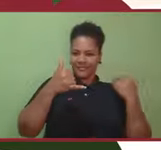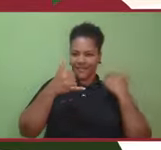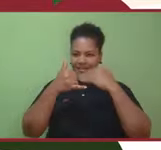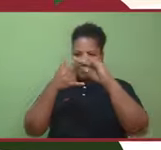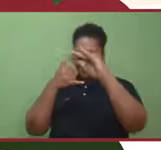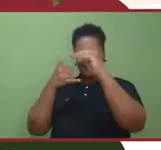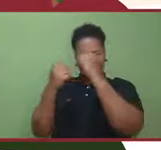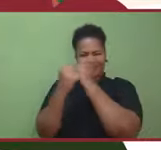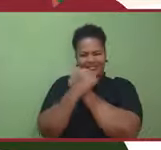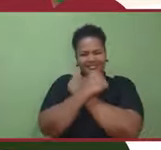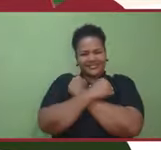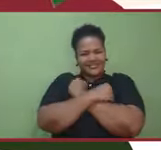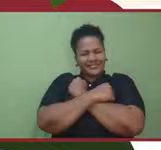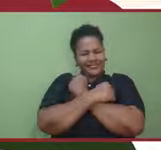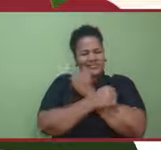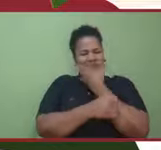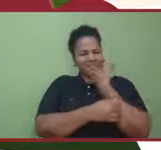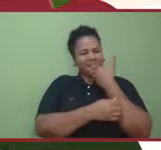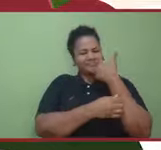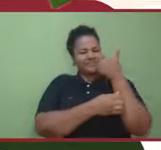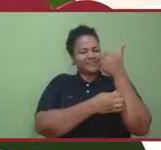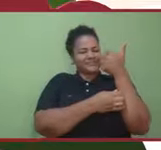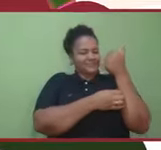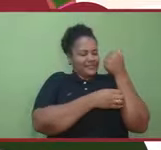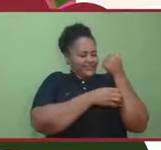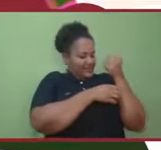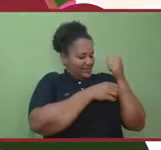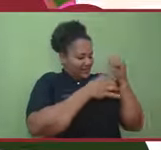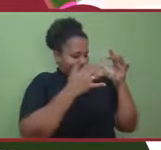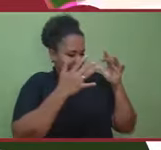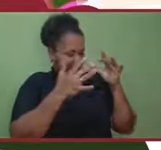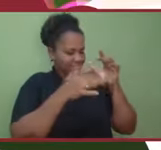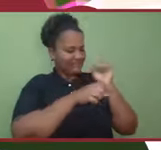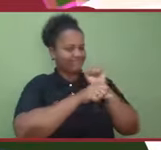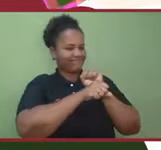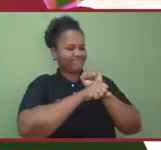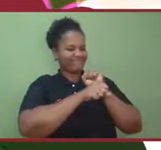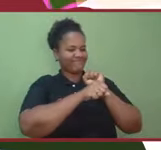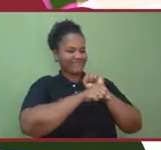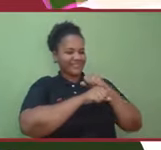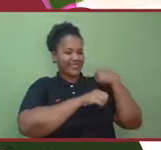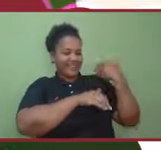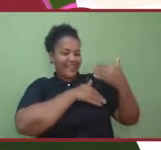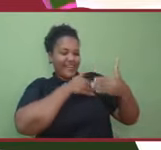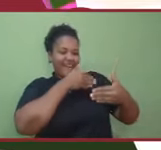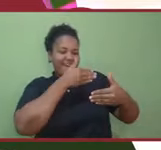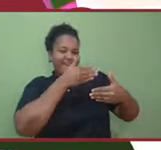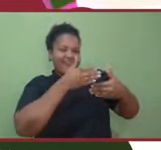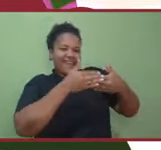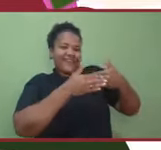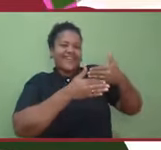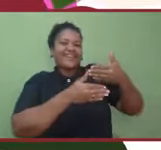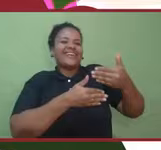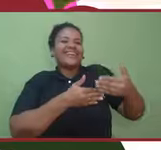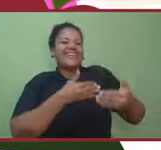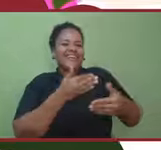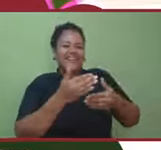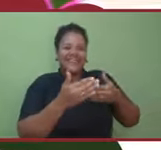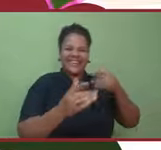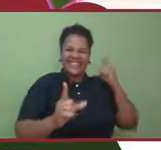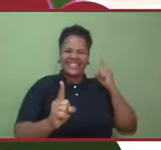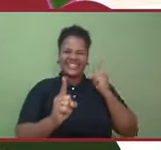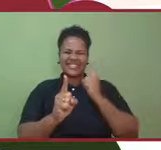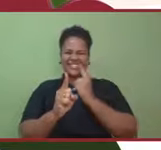se abraçar pelo celular e o toque esperar o tempo de